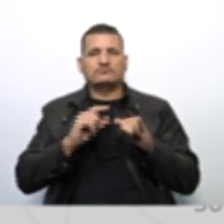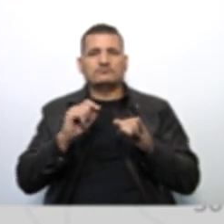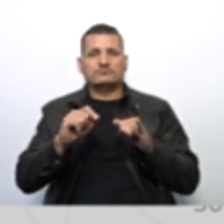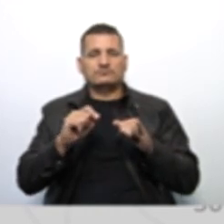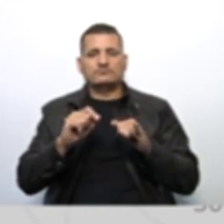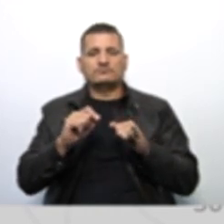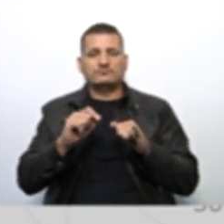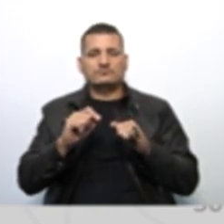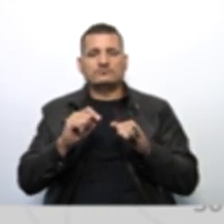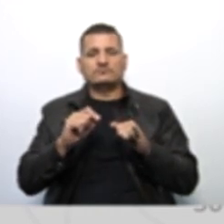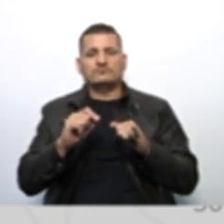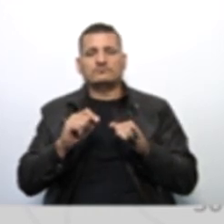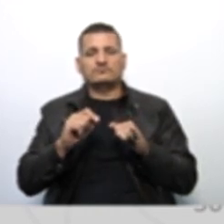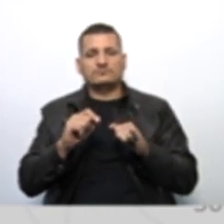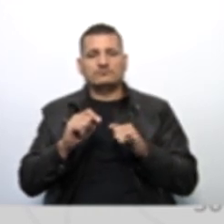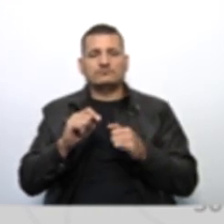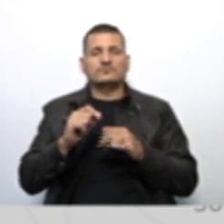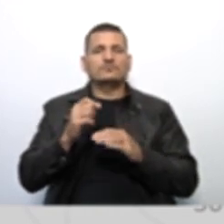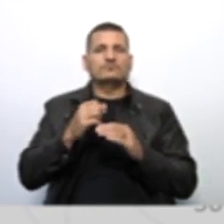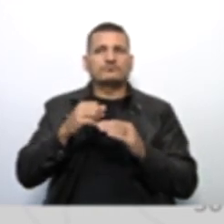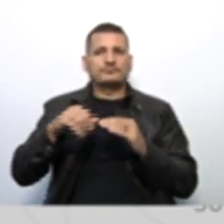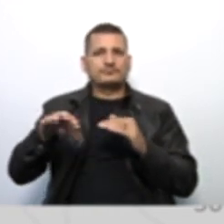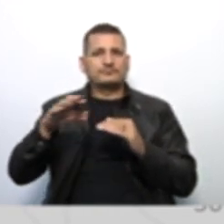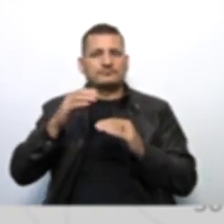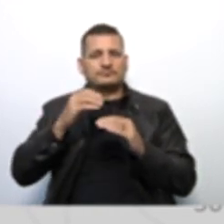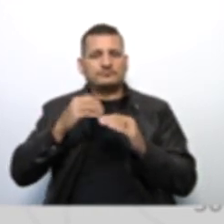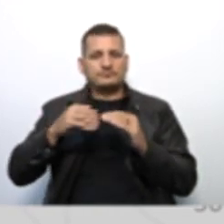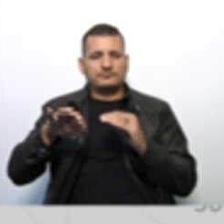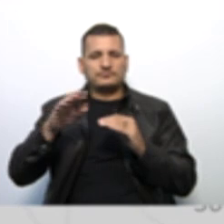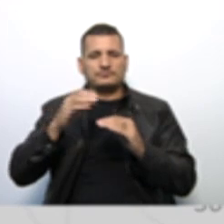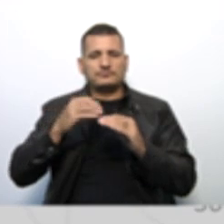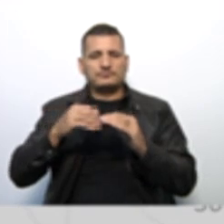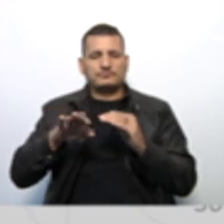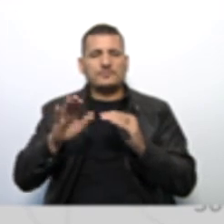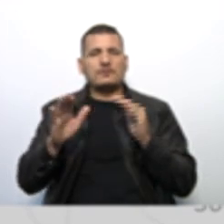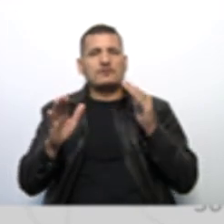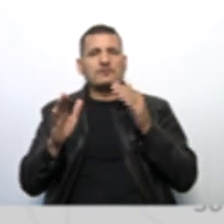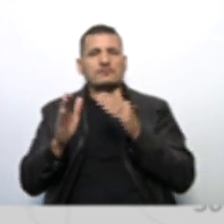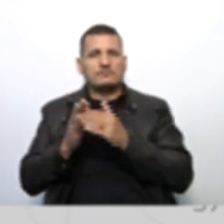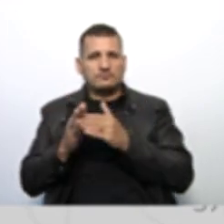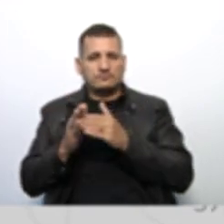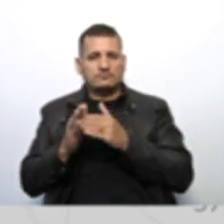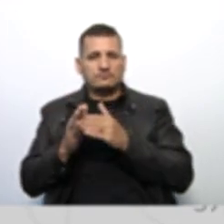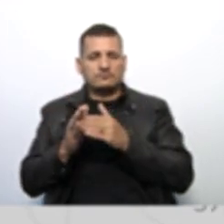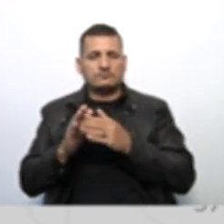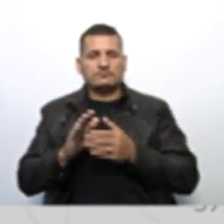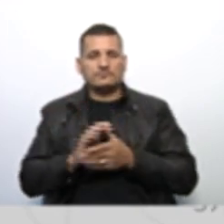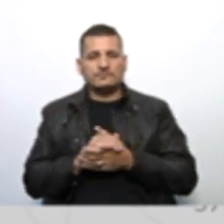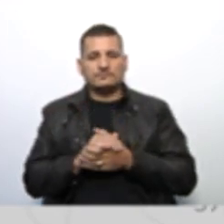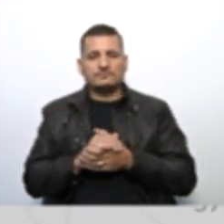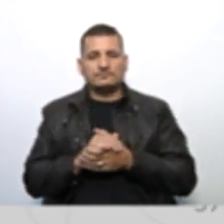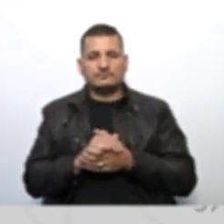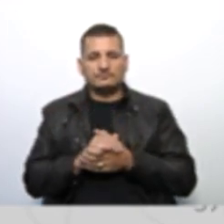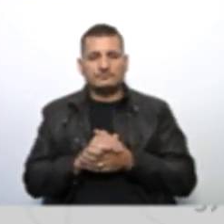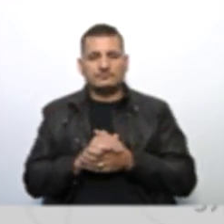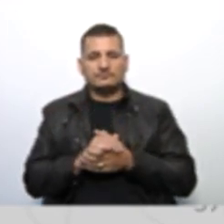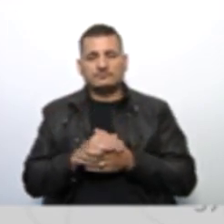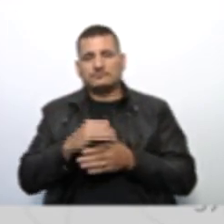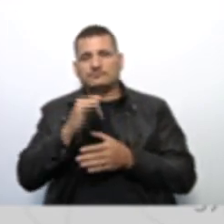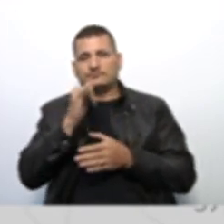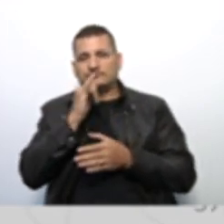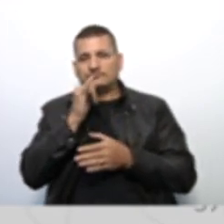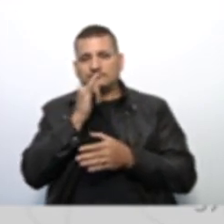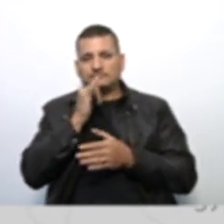central, a partir do qual são enviadas para que cheguem ao seu destino. Aqui tem um exemplo aqui do